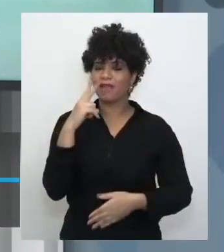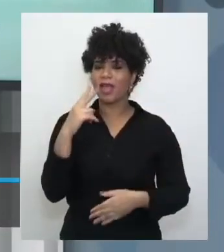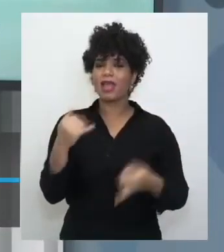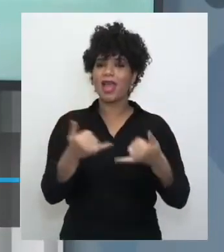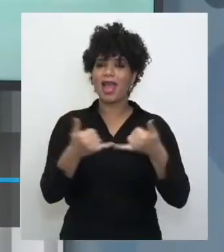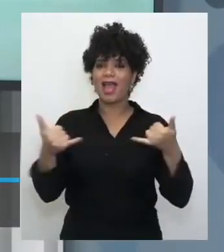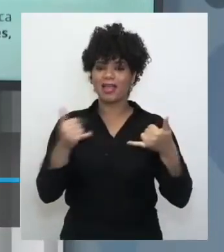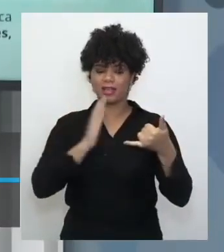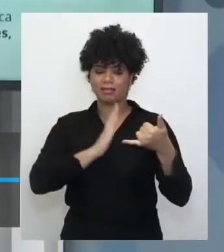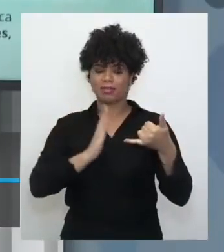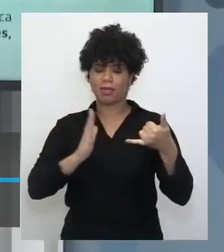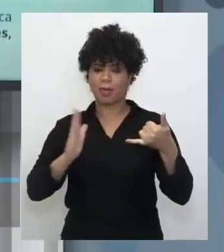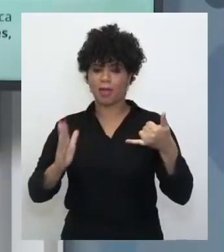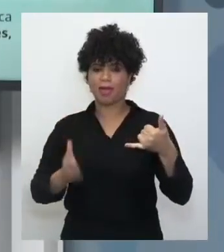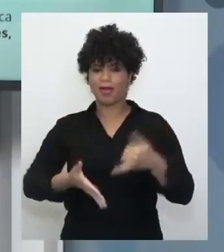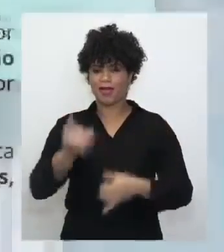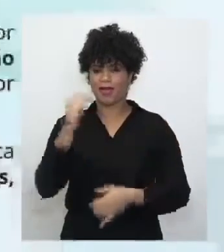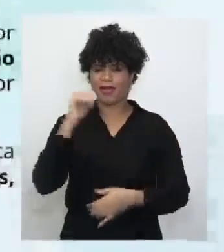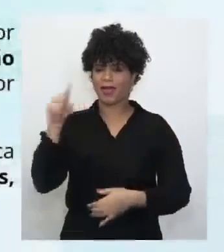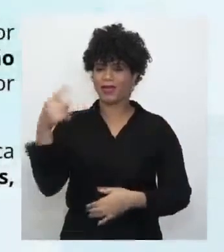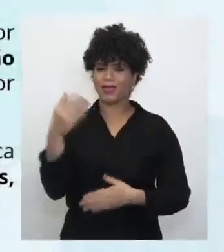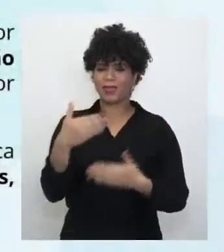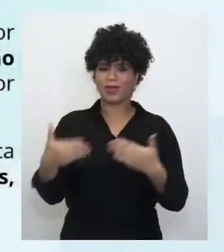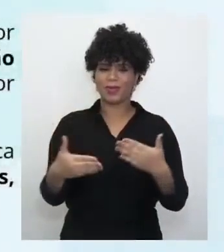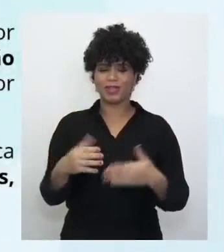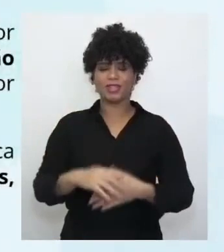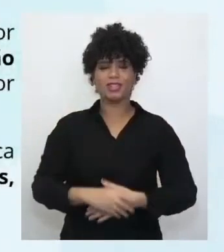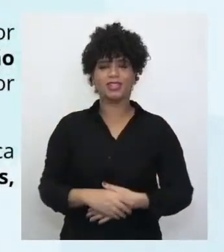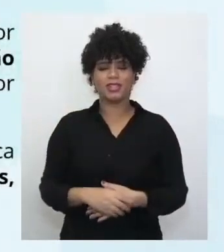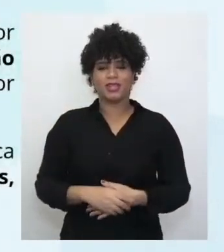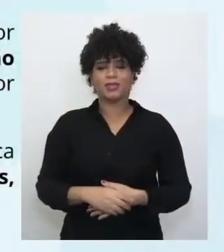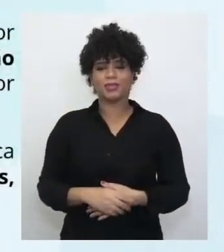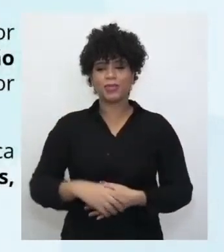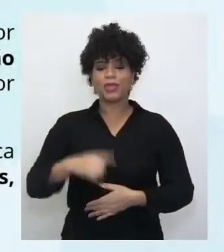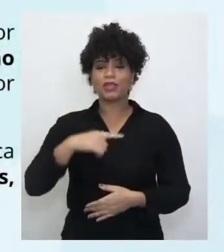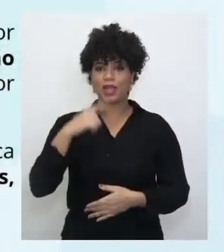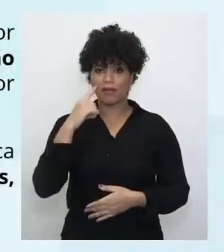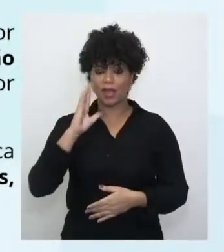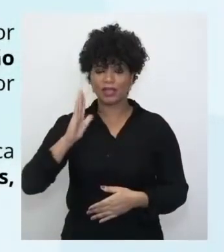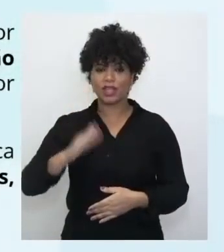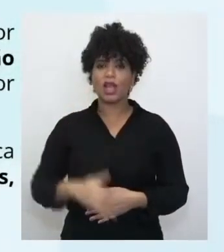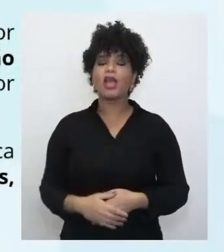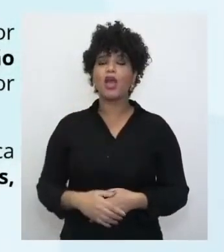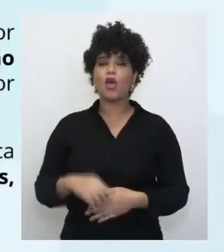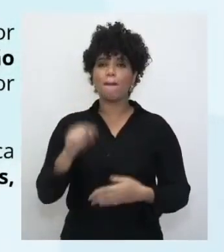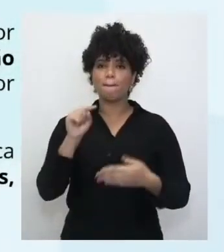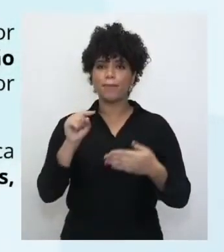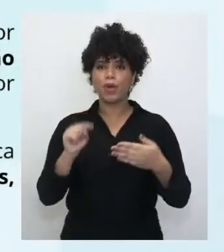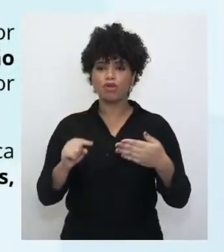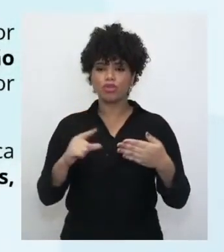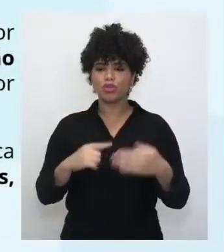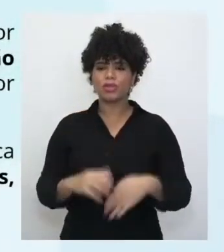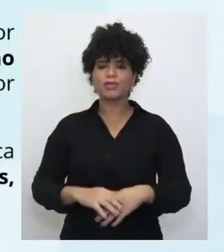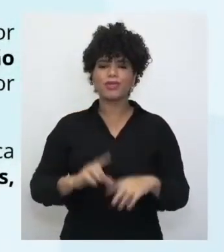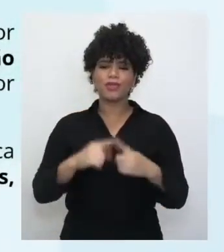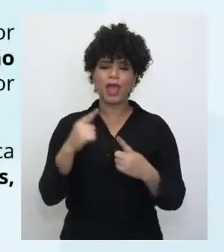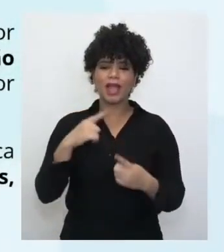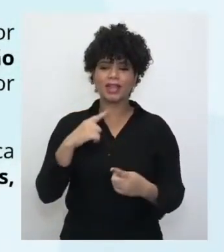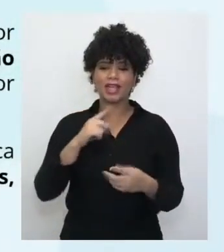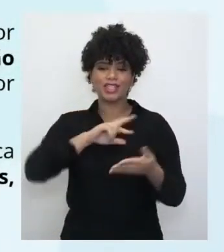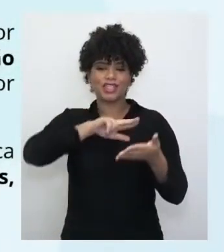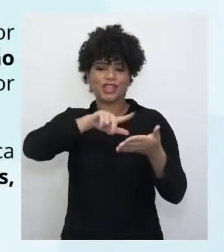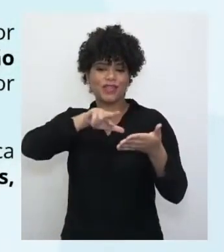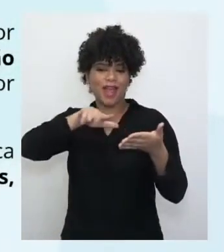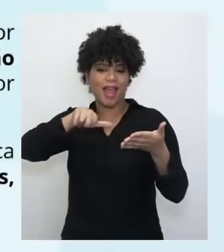plano, retas. Então, vamos para o próximo slide, retas no plano. Então, quando a gente está falando de pontos lá no plano cartesiano, quando a gente tem